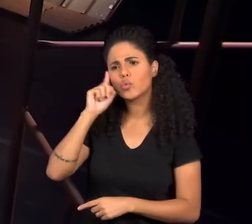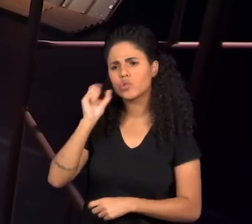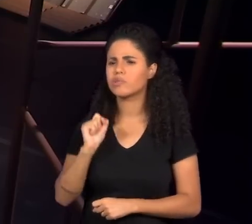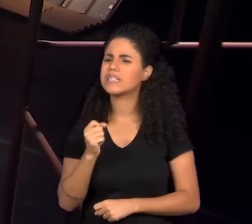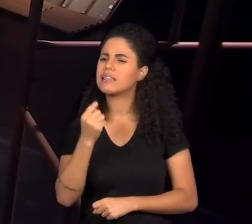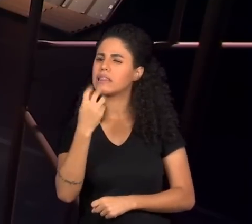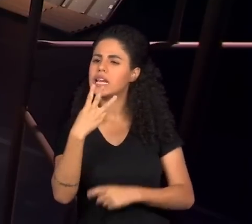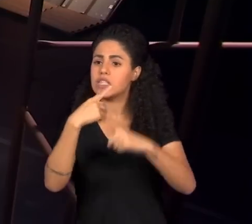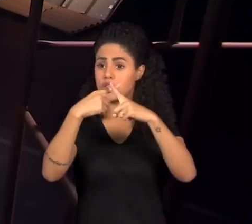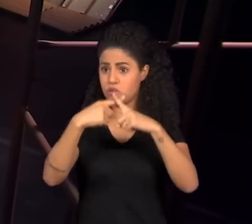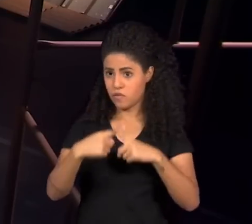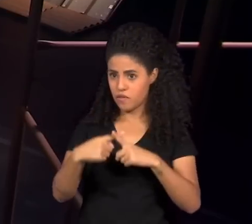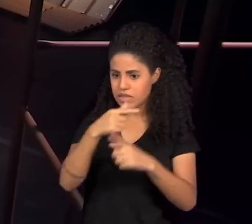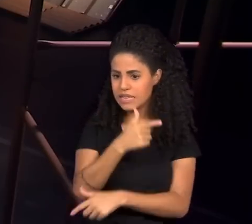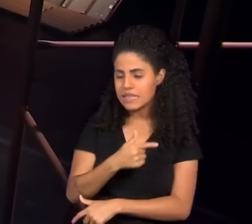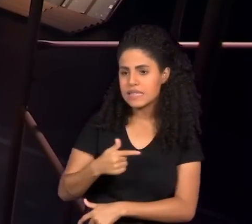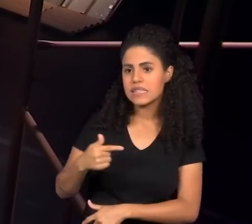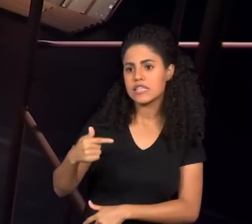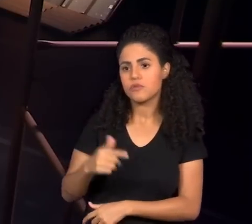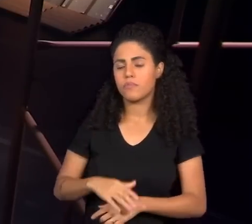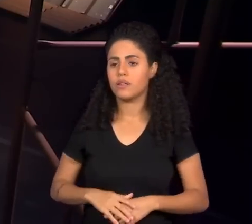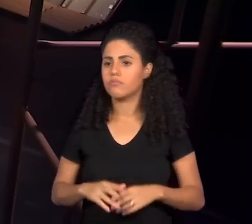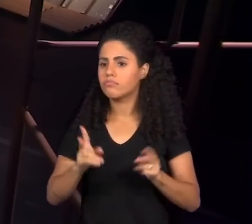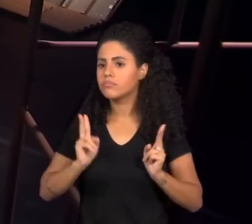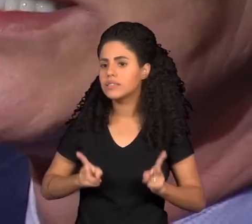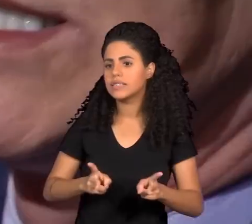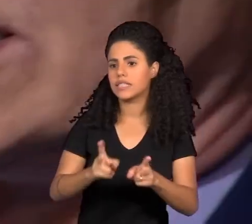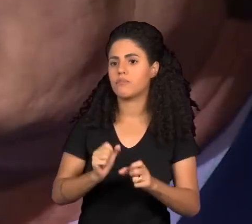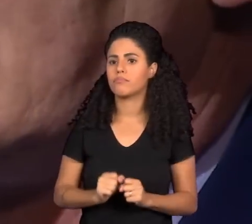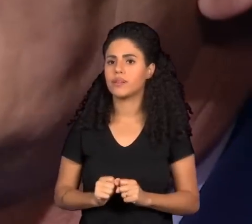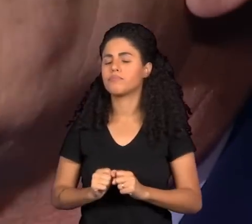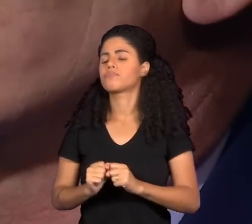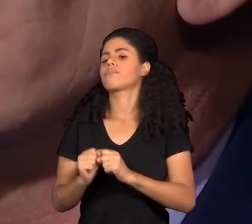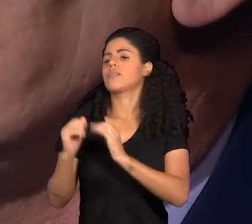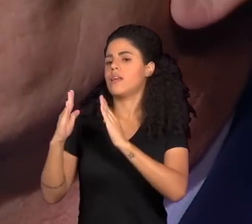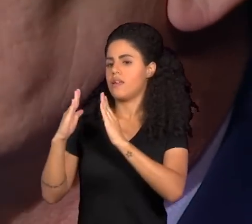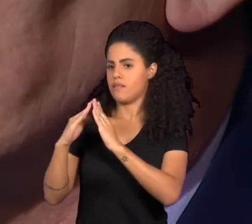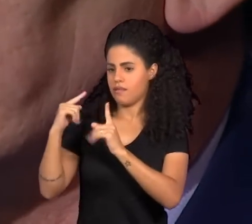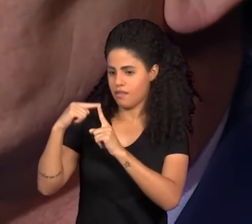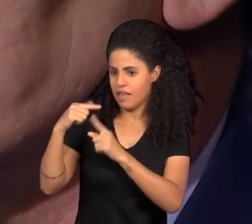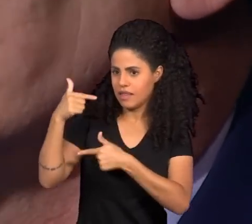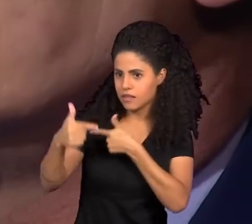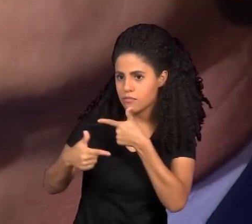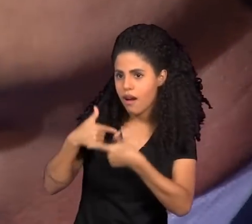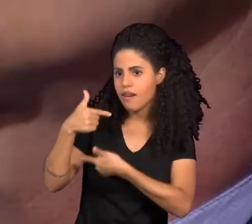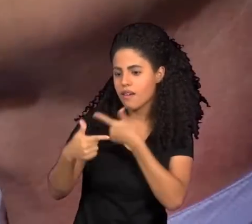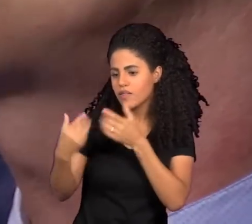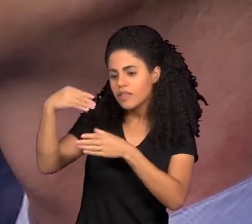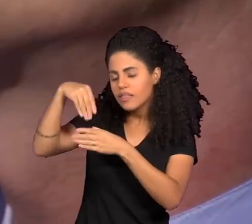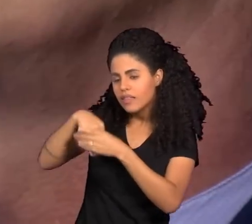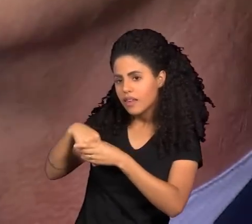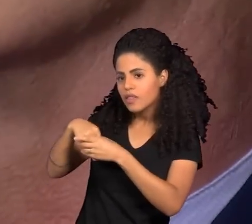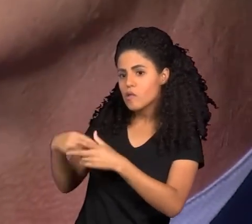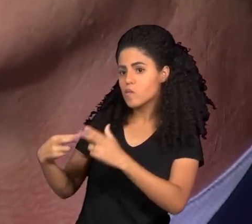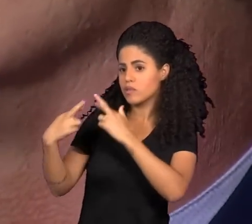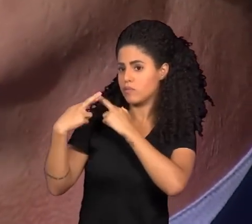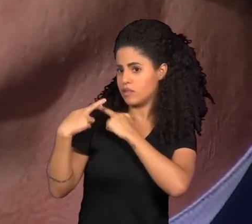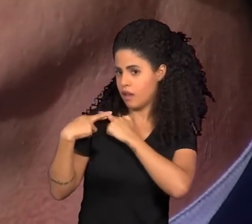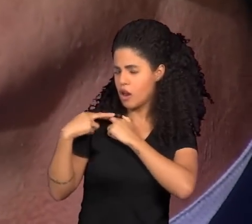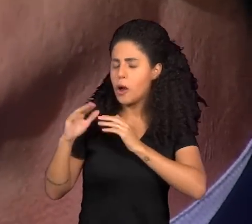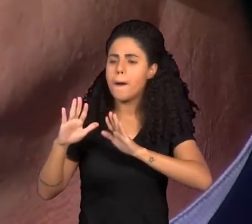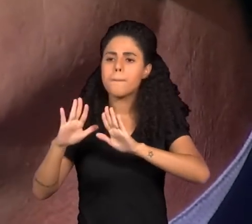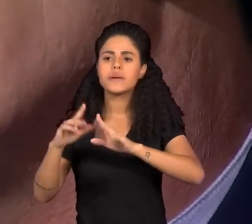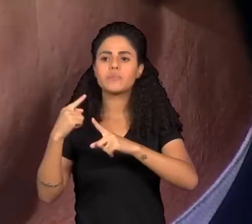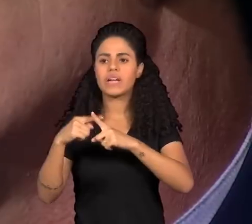por semana, está lá como ministro extraordinário da Eucaristia, está lá ajudando na igreja. Só porque ele se